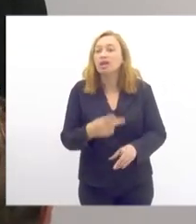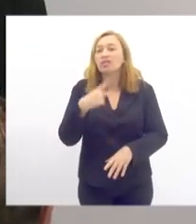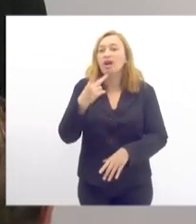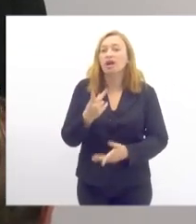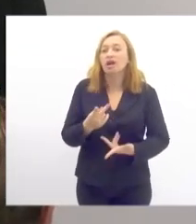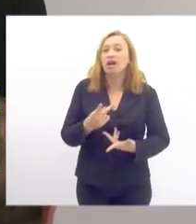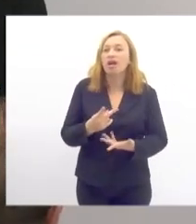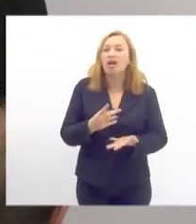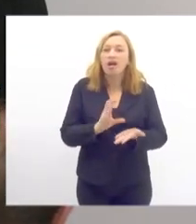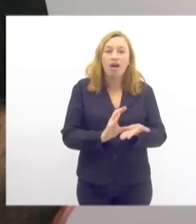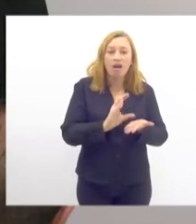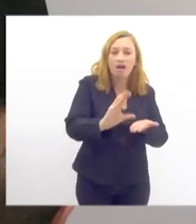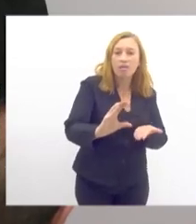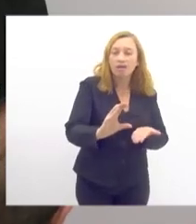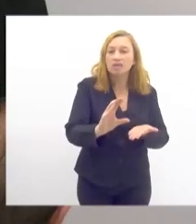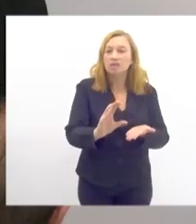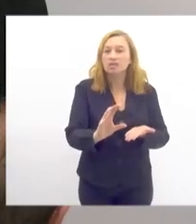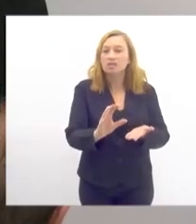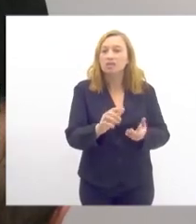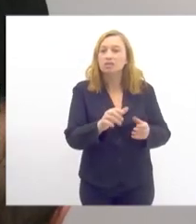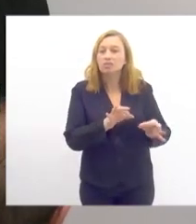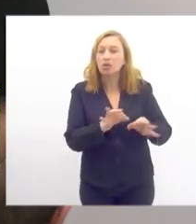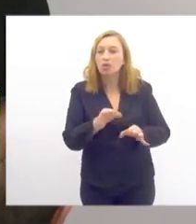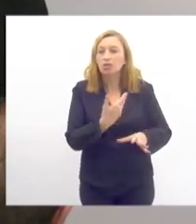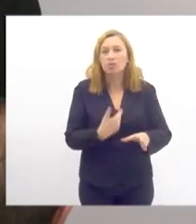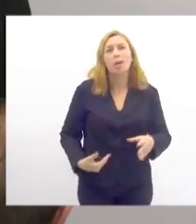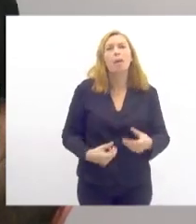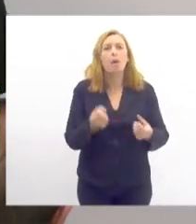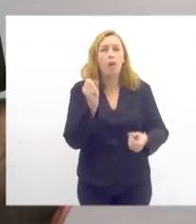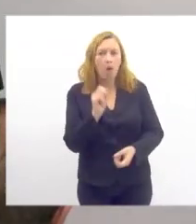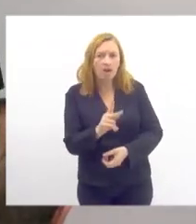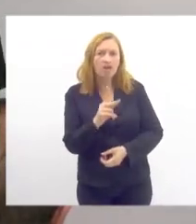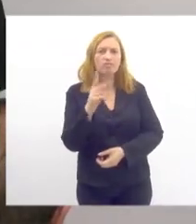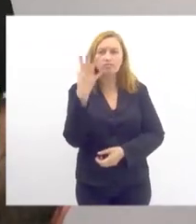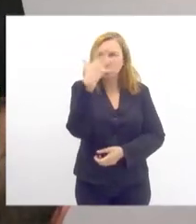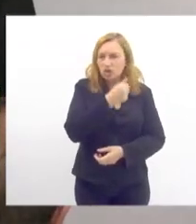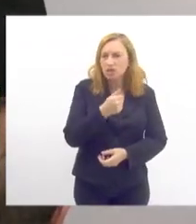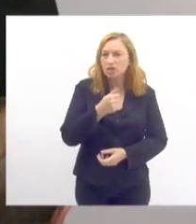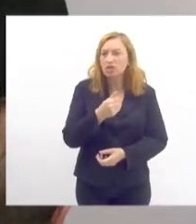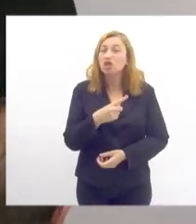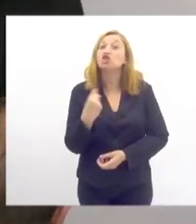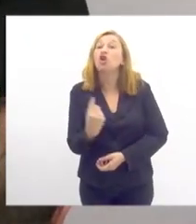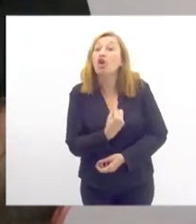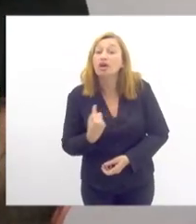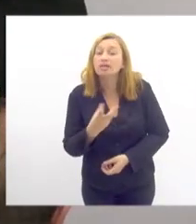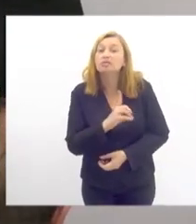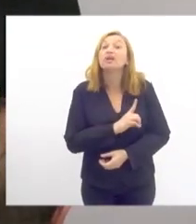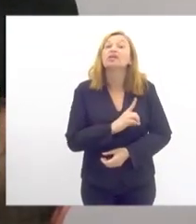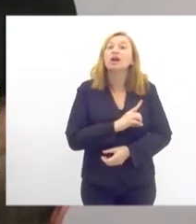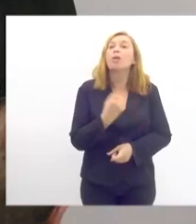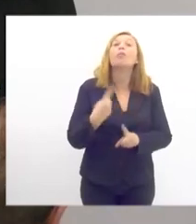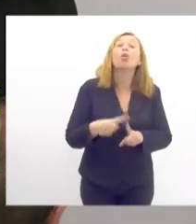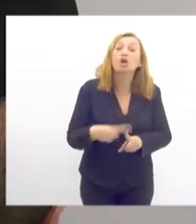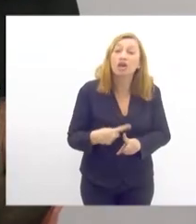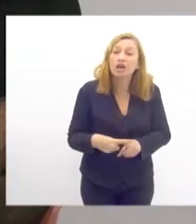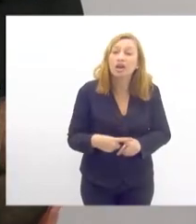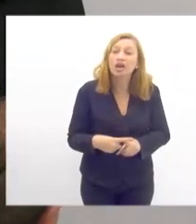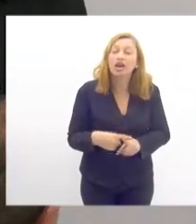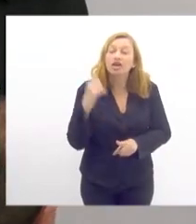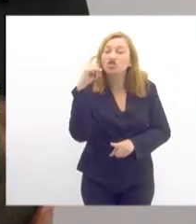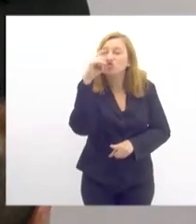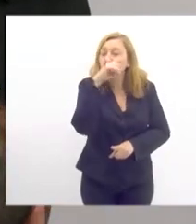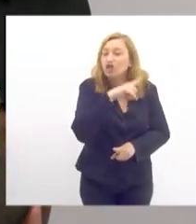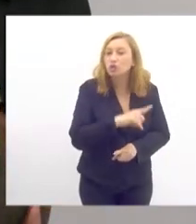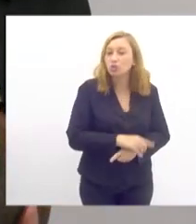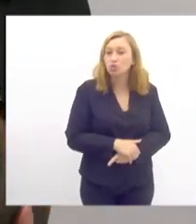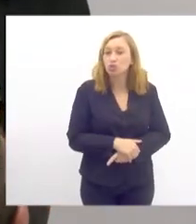ah, repassou, é programa de governo, beleza, bonito. E nós? E Detran? Por que é uma